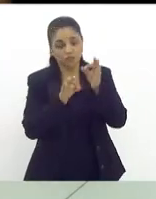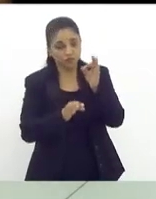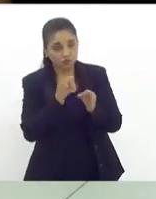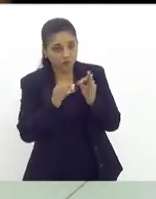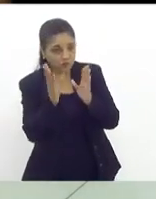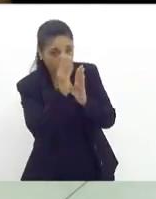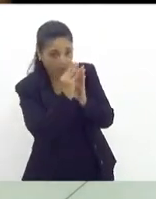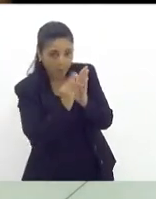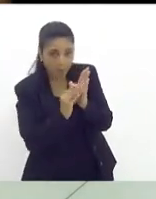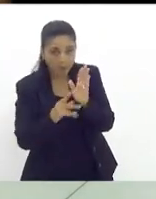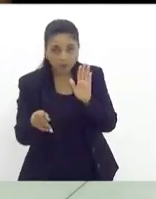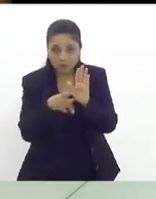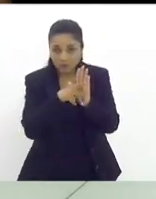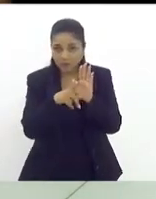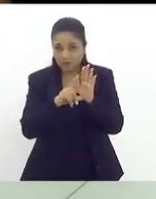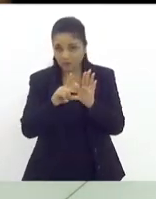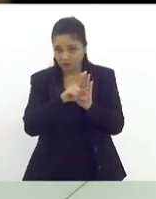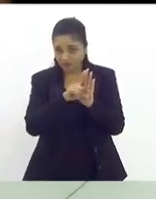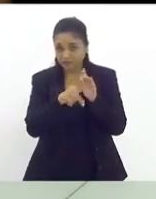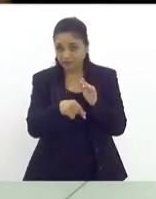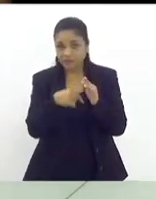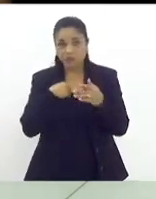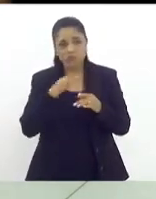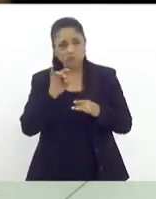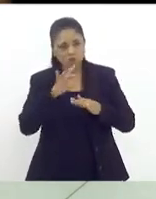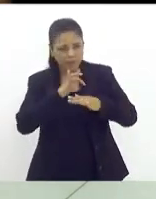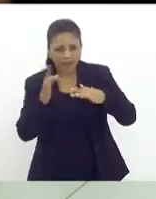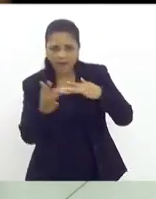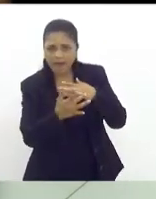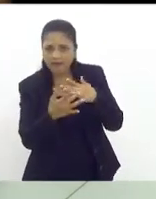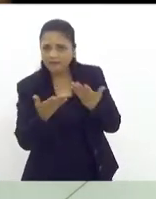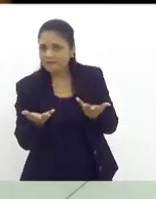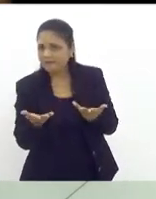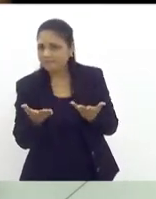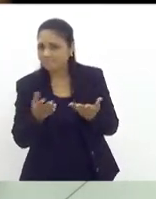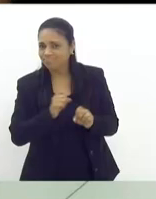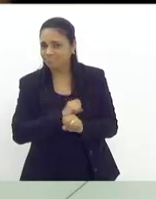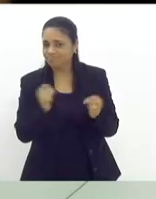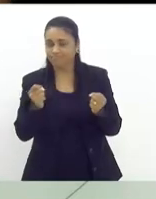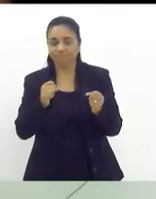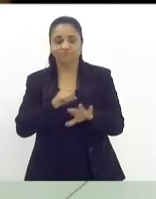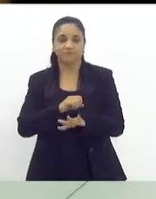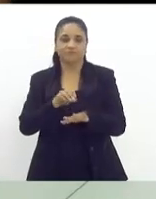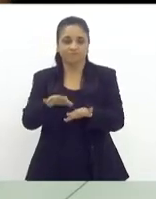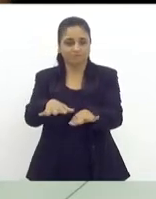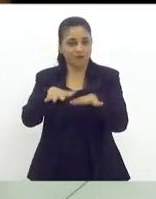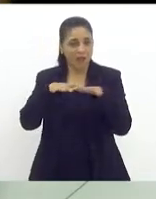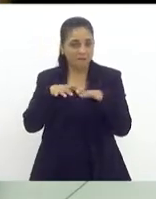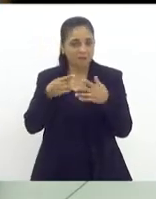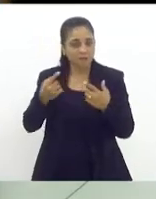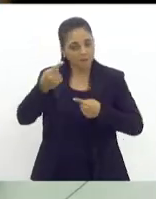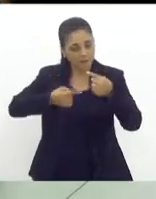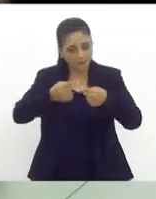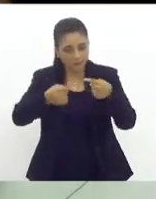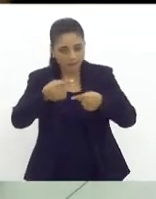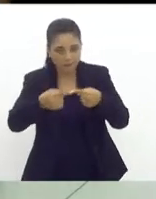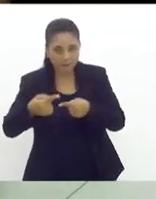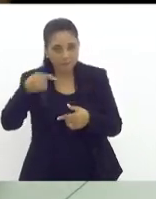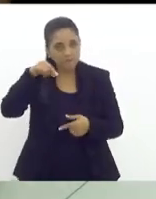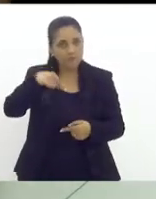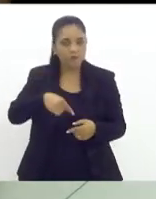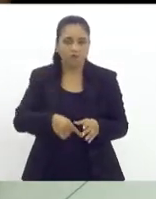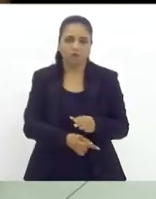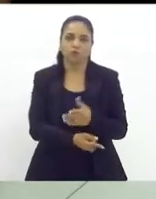apresentado publicamente ou ser apresentado só nas redes sociais, isso acaba privando o parlamento de fazer esse debate com mais profundidade. Então, fica essa